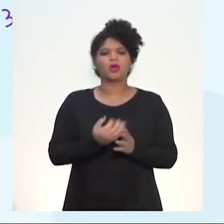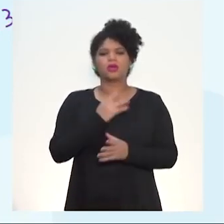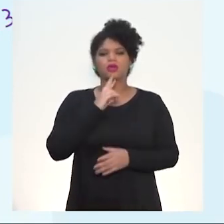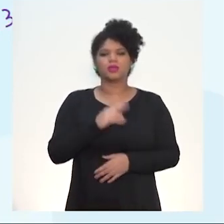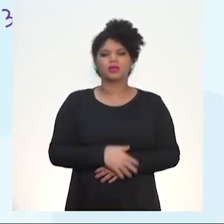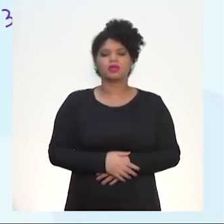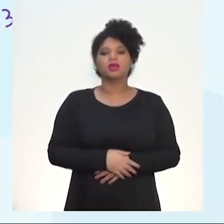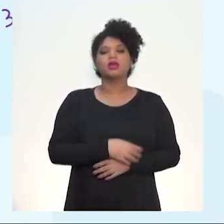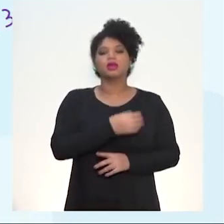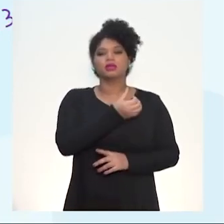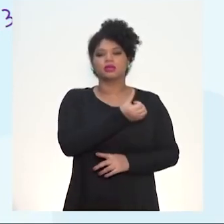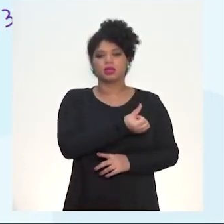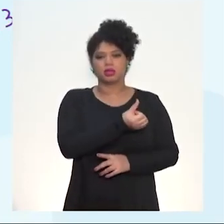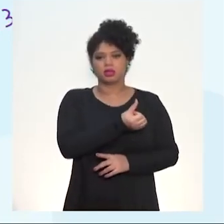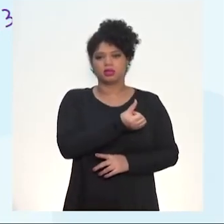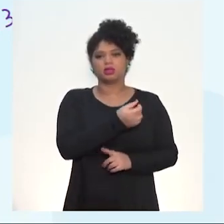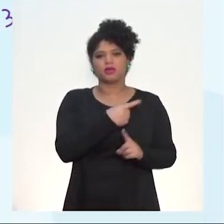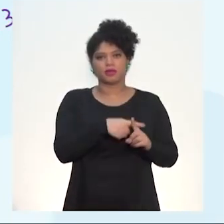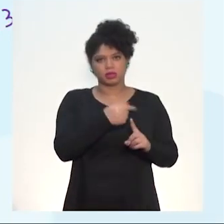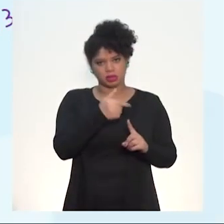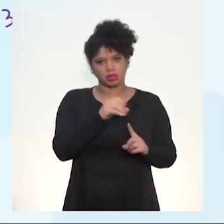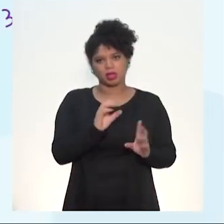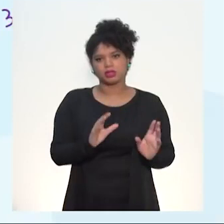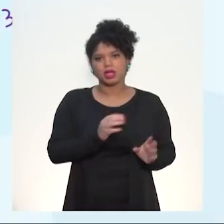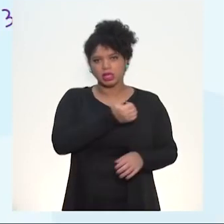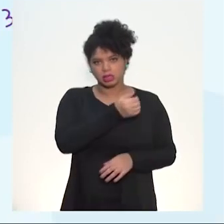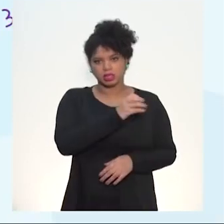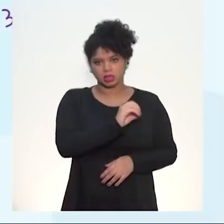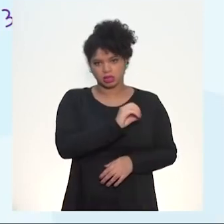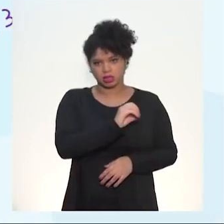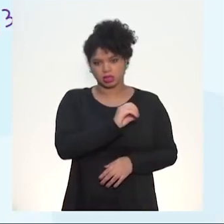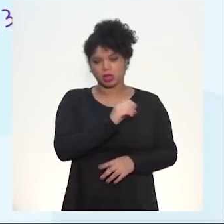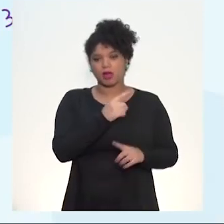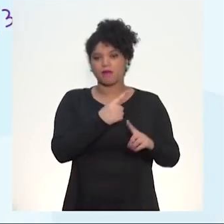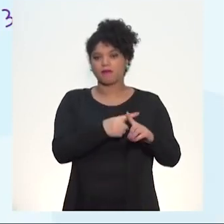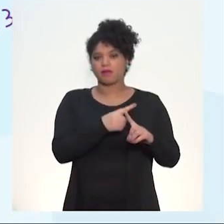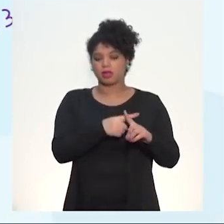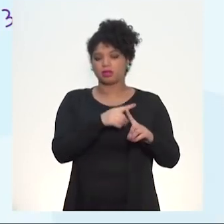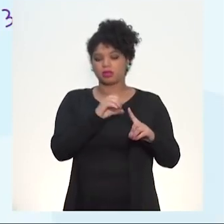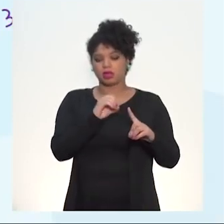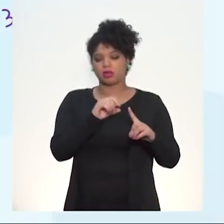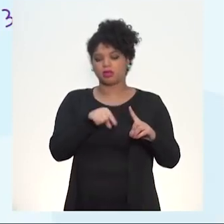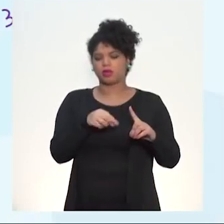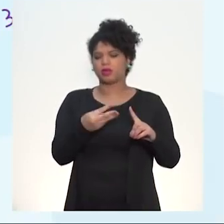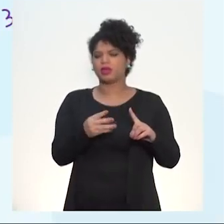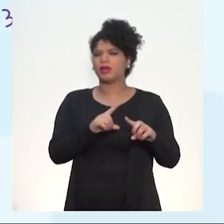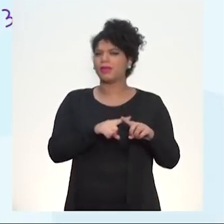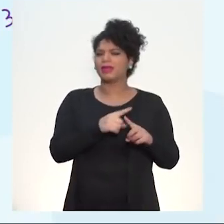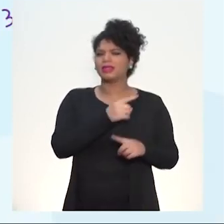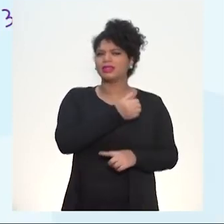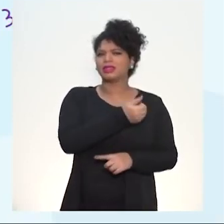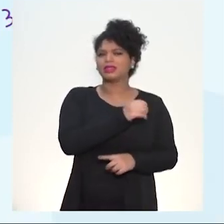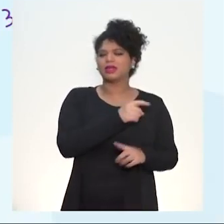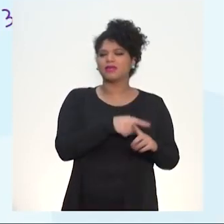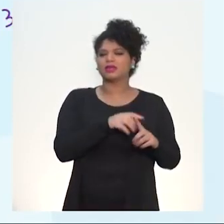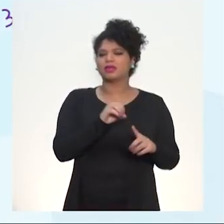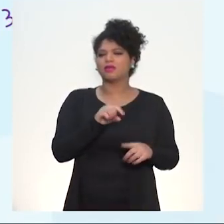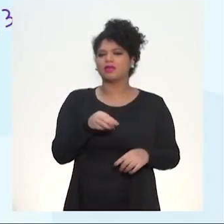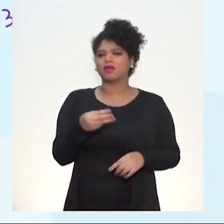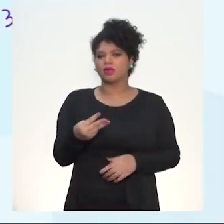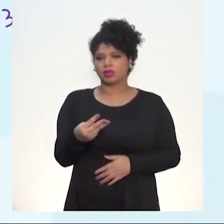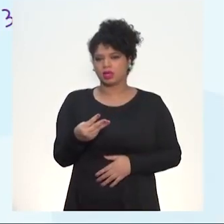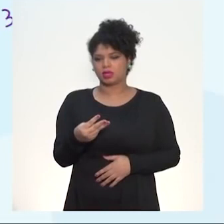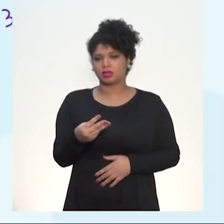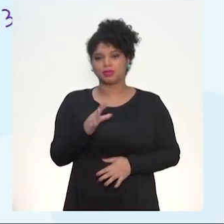vezes 10? 6 vezes 10, tabuada. 60 vezes 0,3. Como que eu vou fazer 60 vezes 0,3? Eu vou fazer